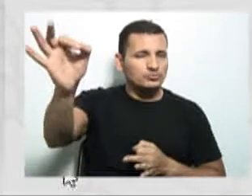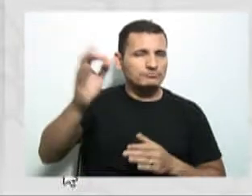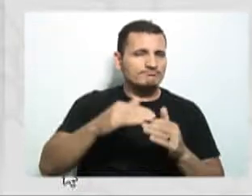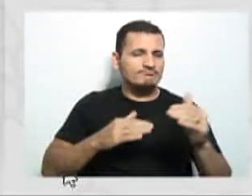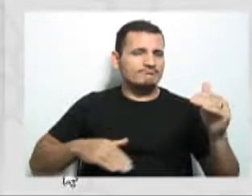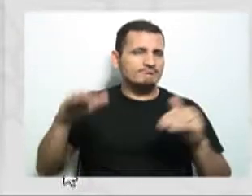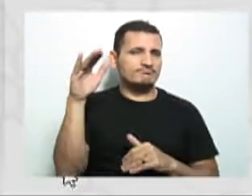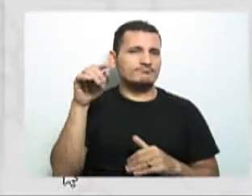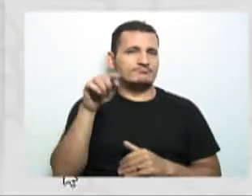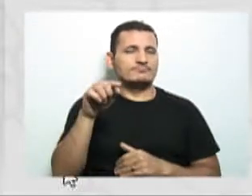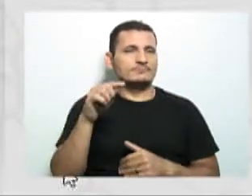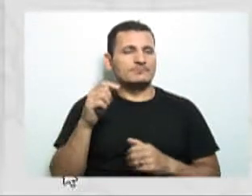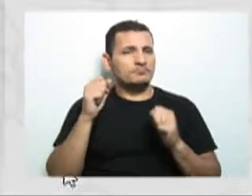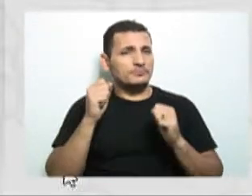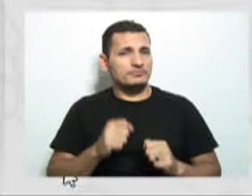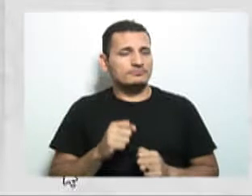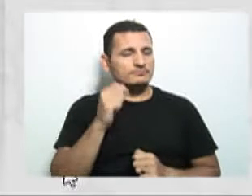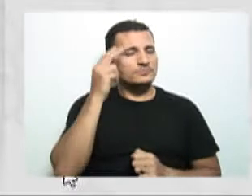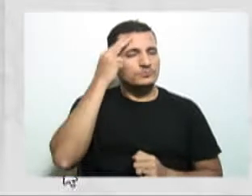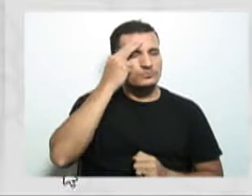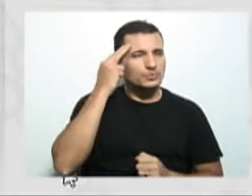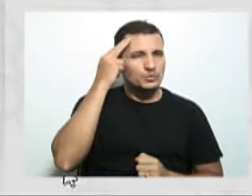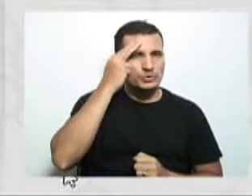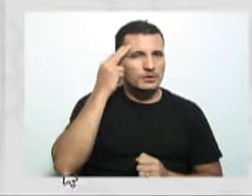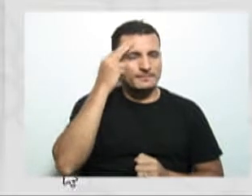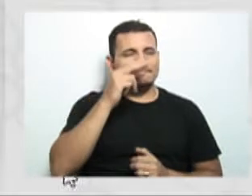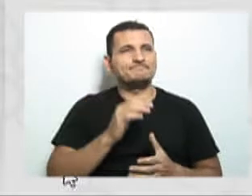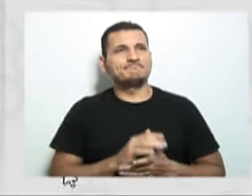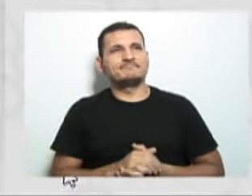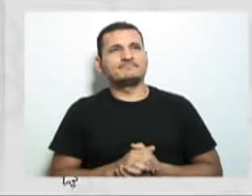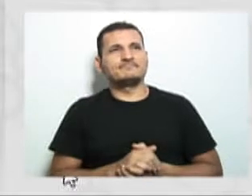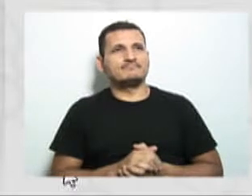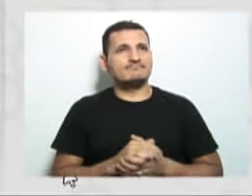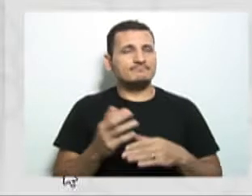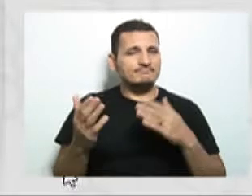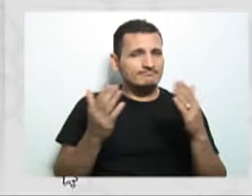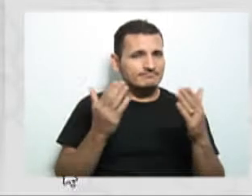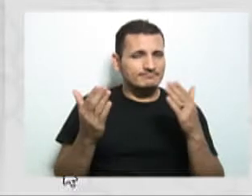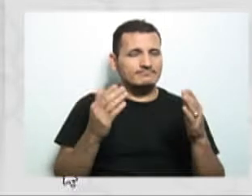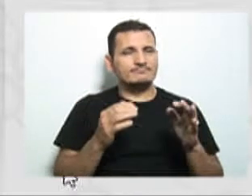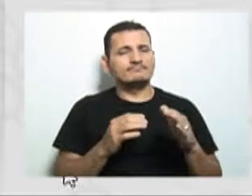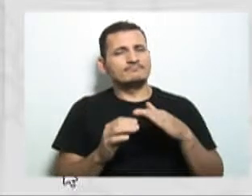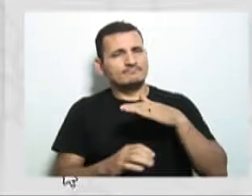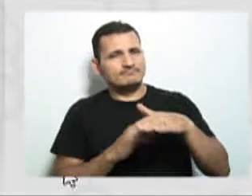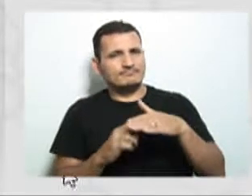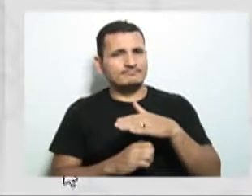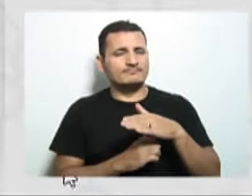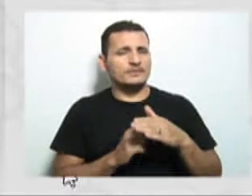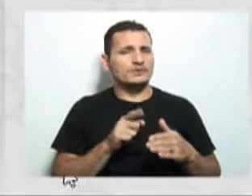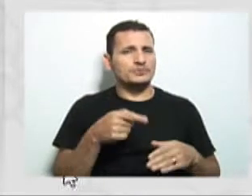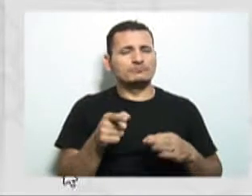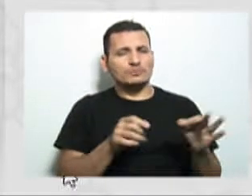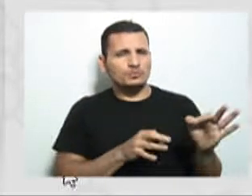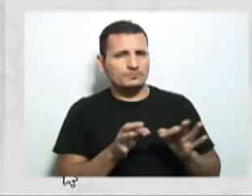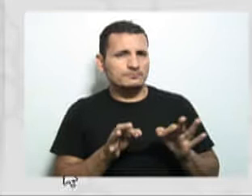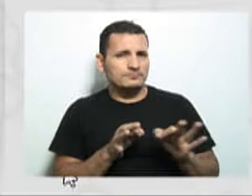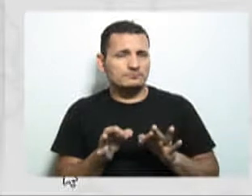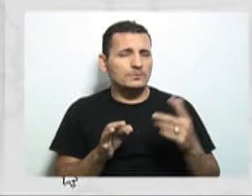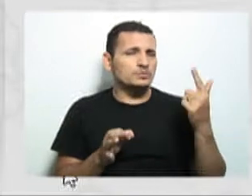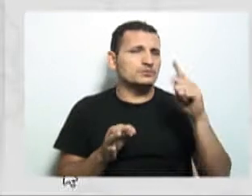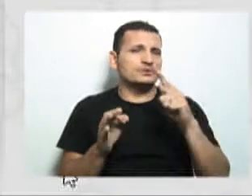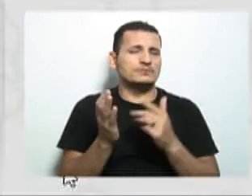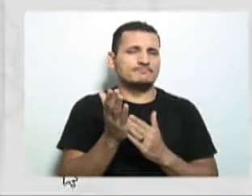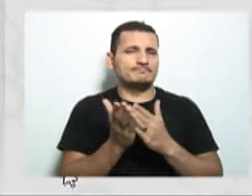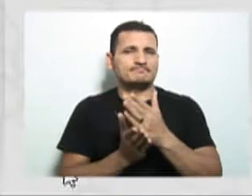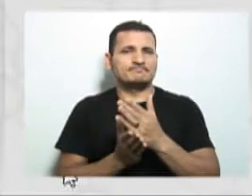realmente que você possa sonhar grande. Analise a organização. A partir disso daí, se organize para chegar até essa meta. O que